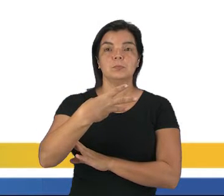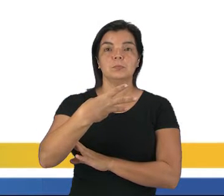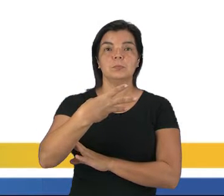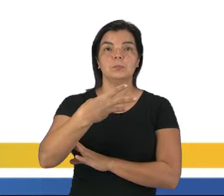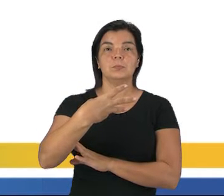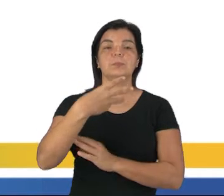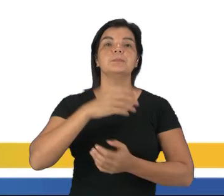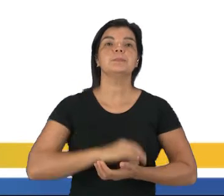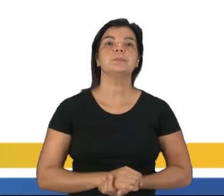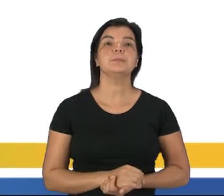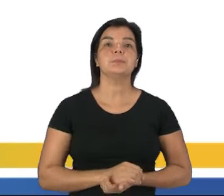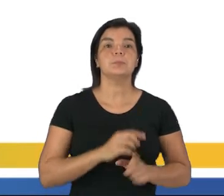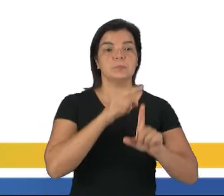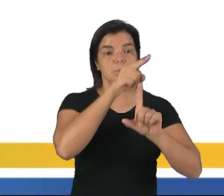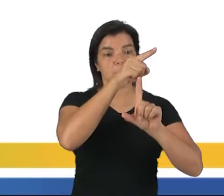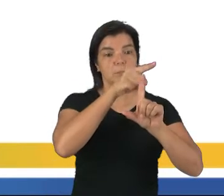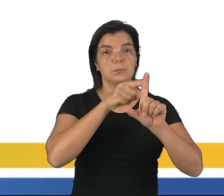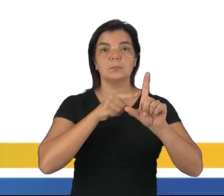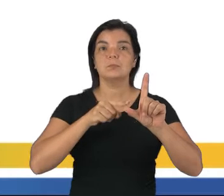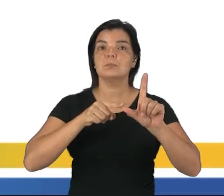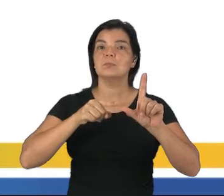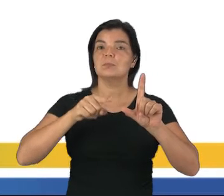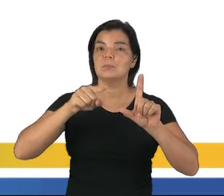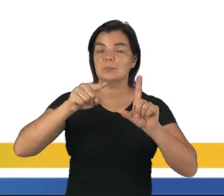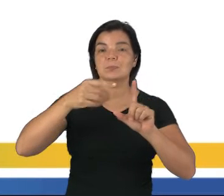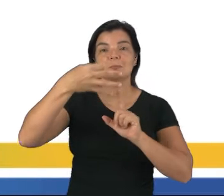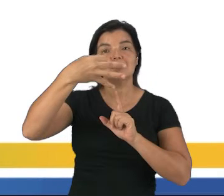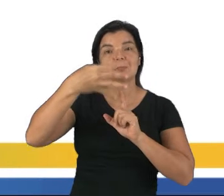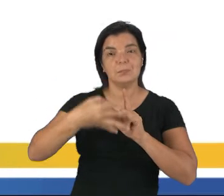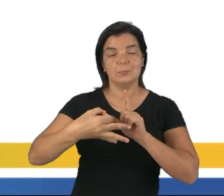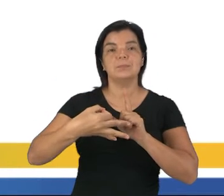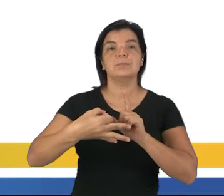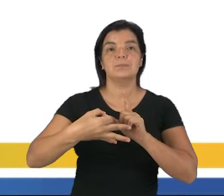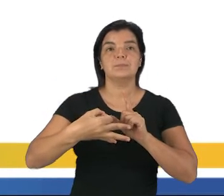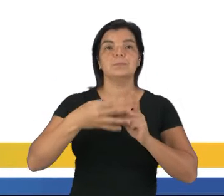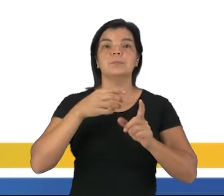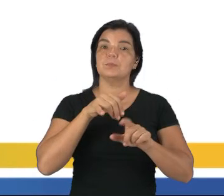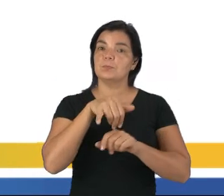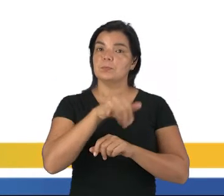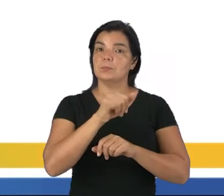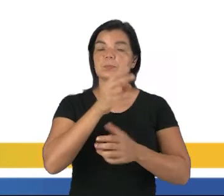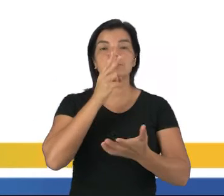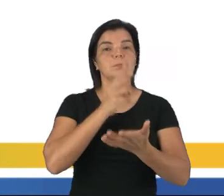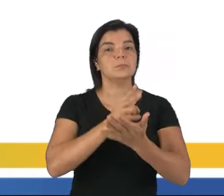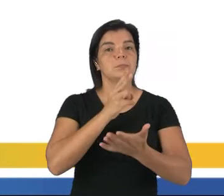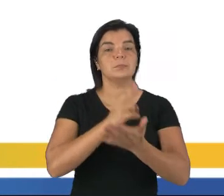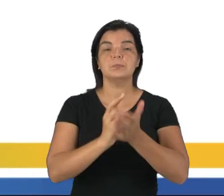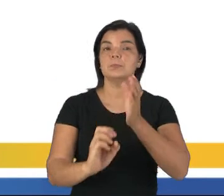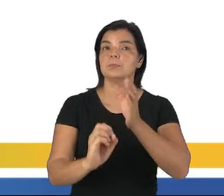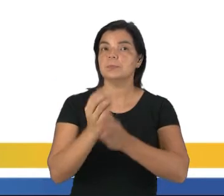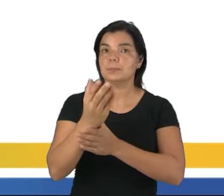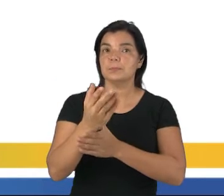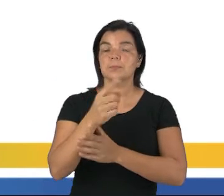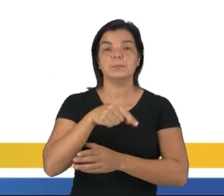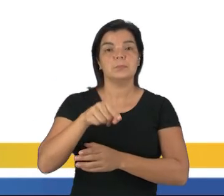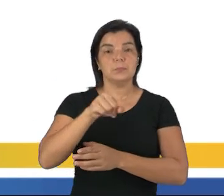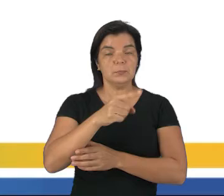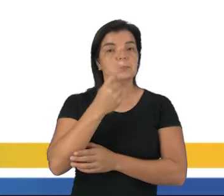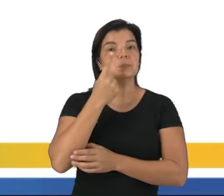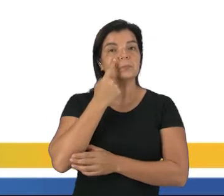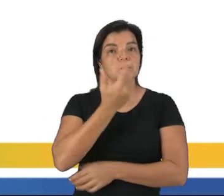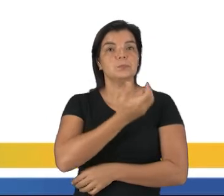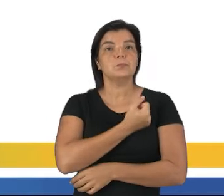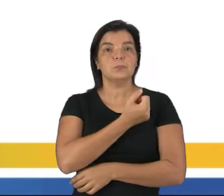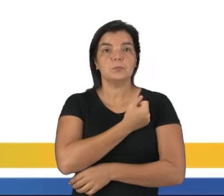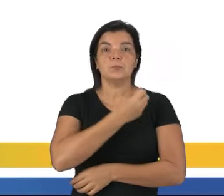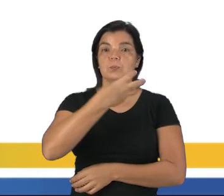aqui pelo 3, e é exatamente onde a parábola vai cortar o eixo y. Isso sempre vai acontecer. Se eu olhar para esse número,